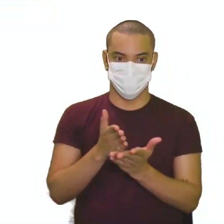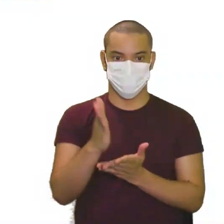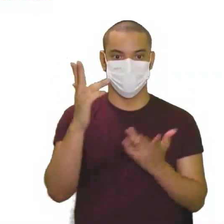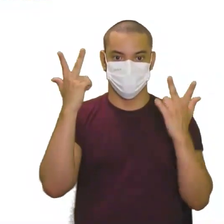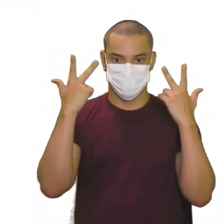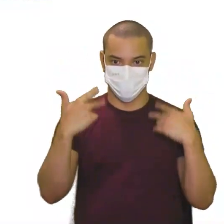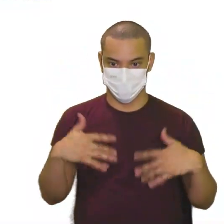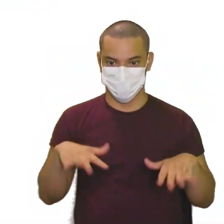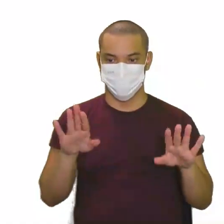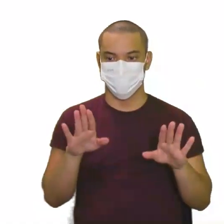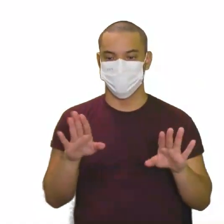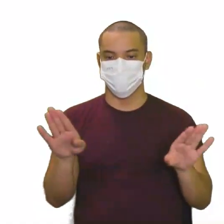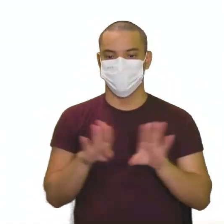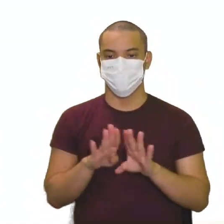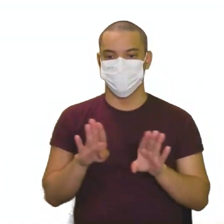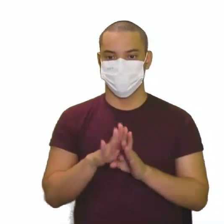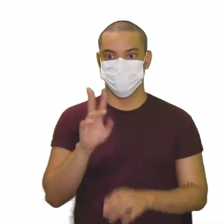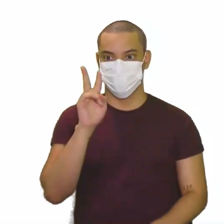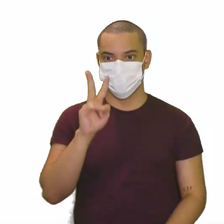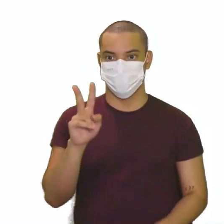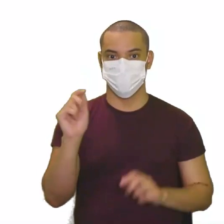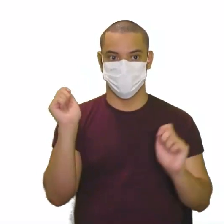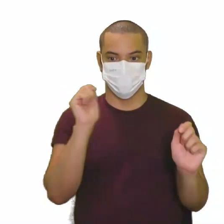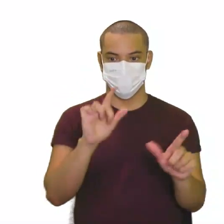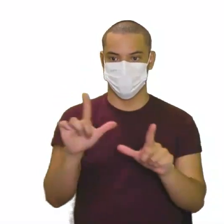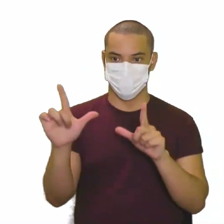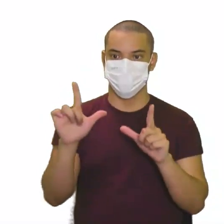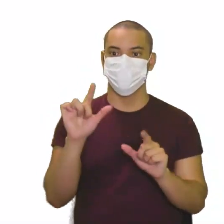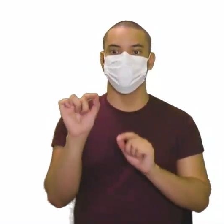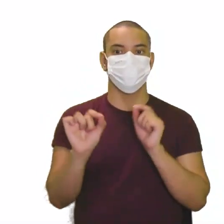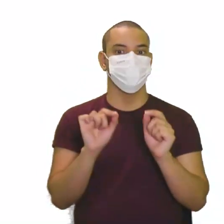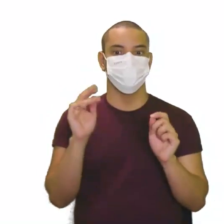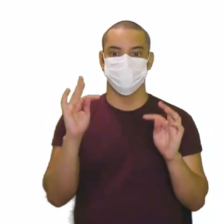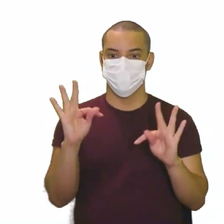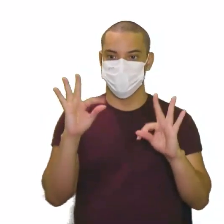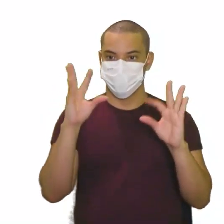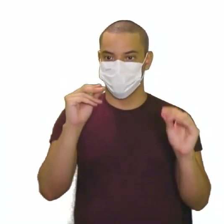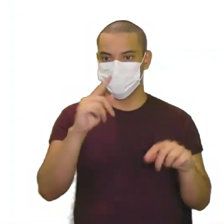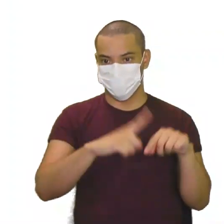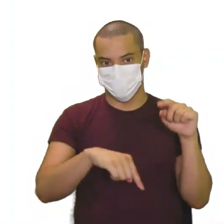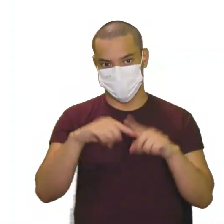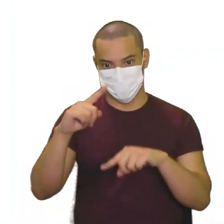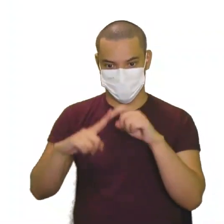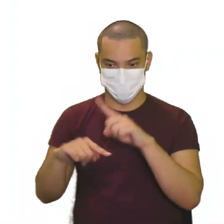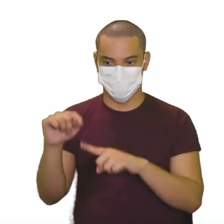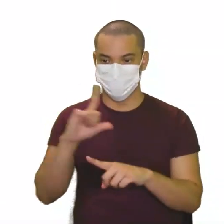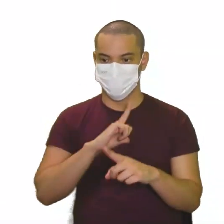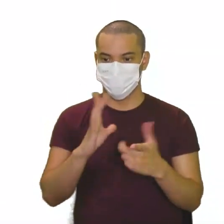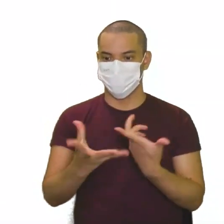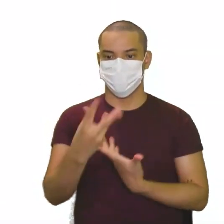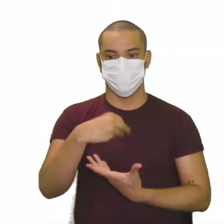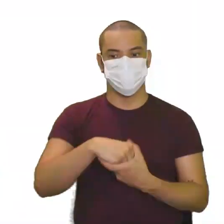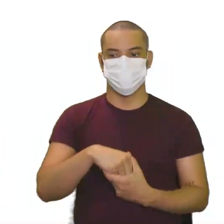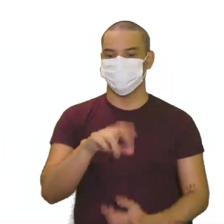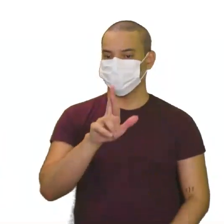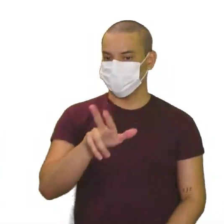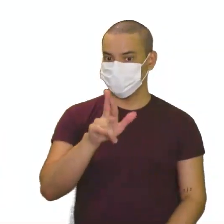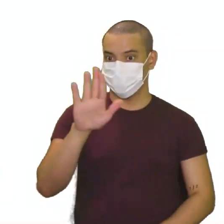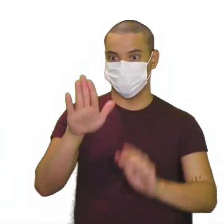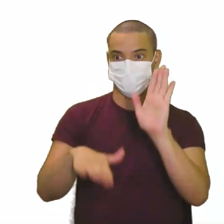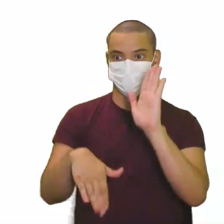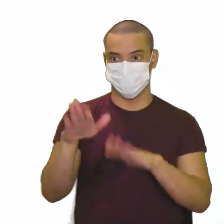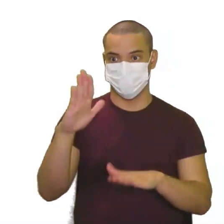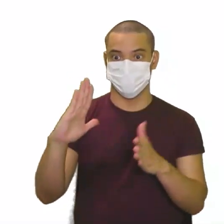nós vimos também aqui olha só no nosso próximo slide que não são todos os materiais que tem essas propriedades então aqui a gente